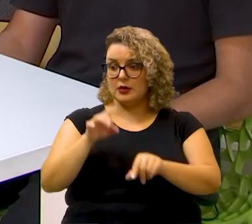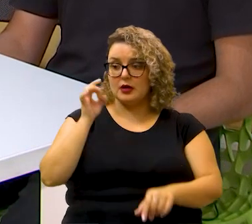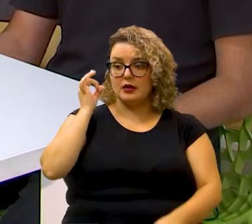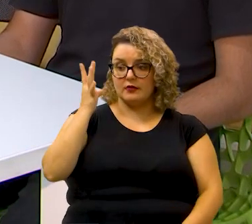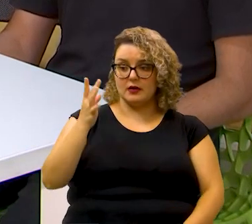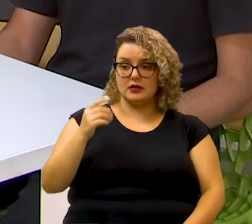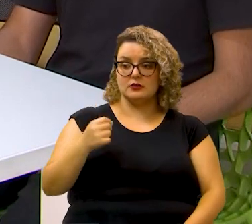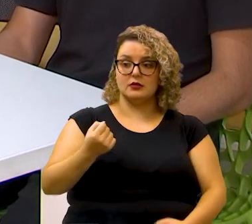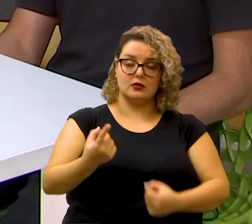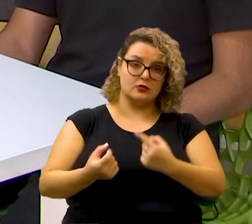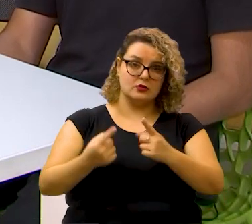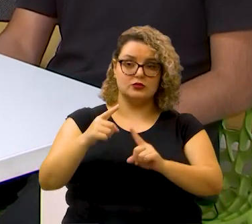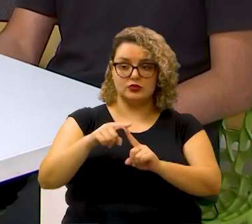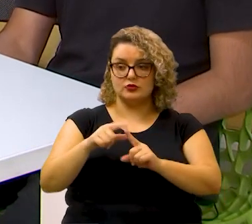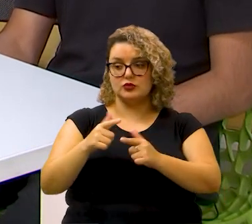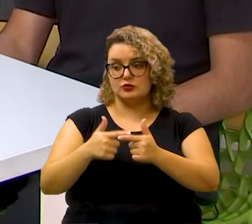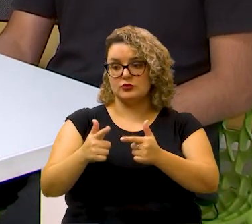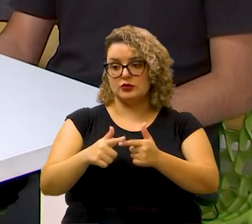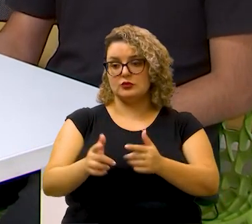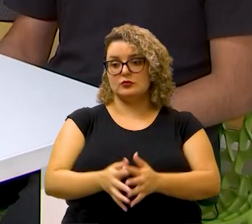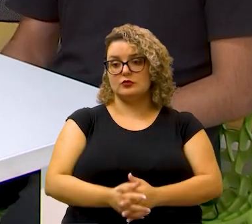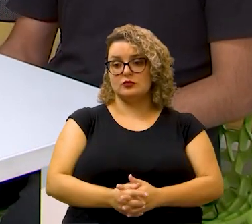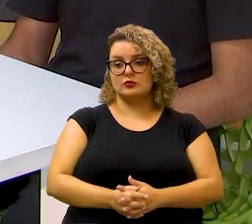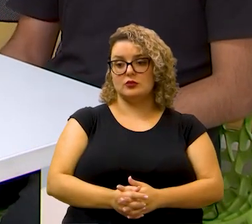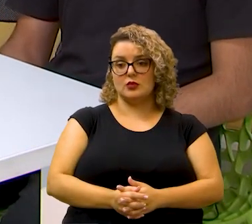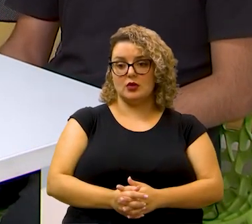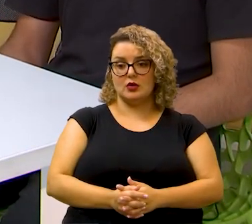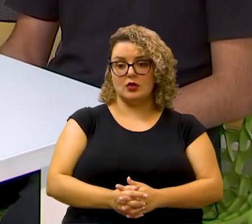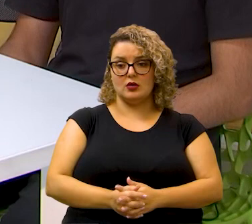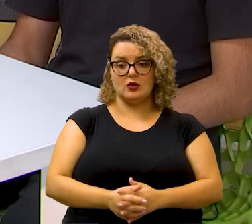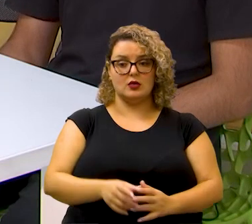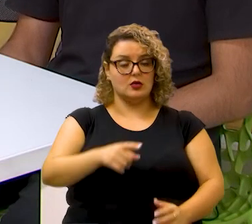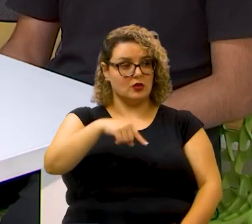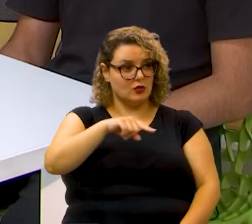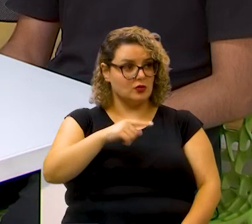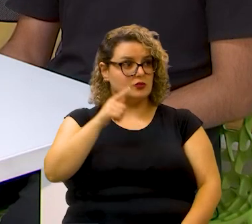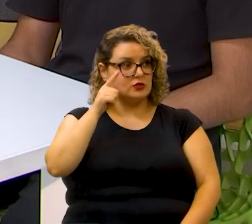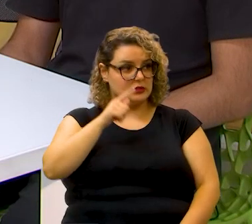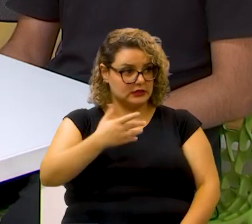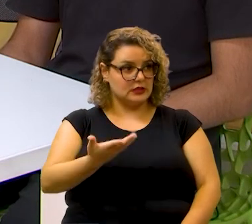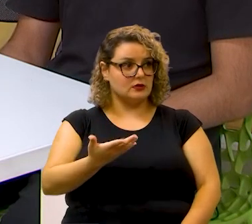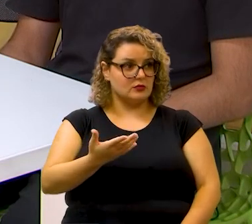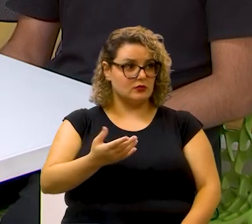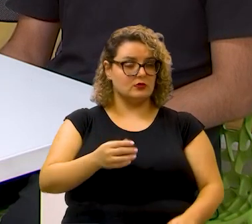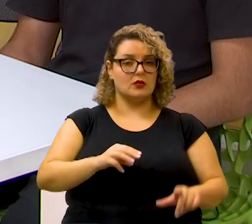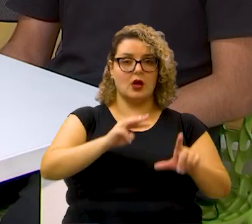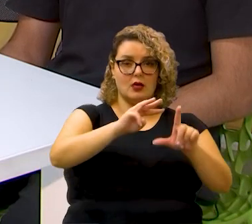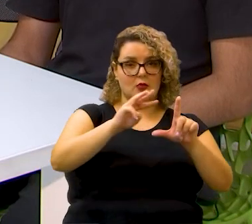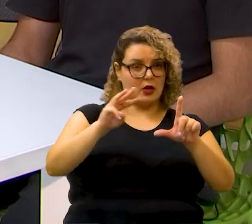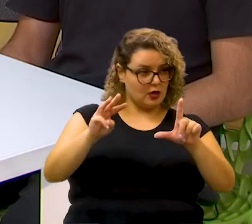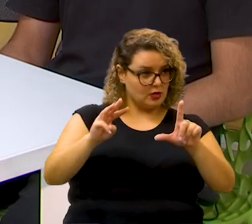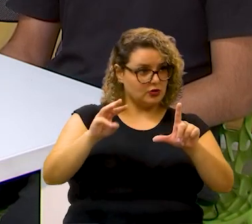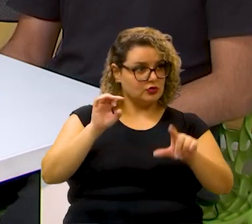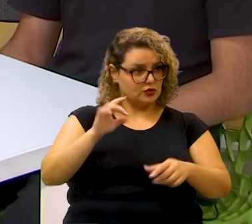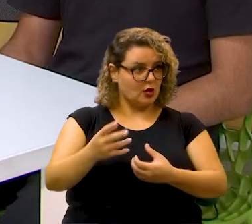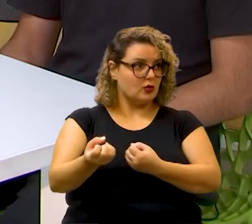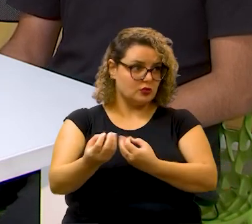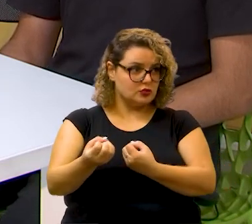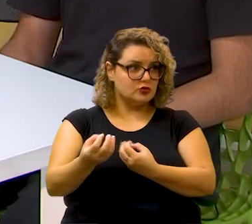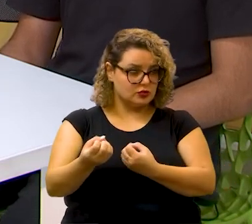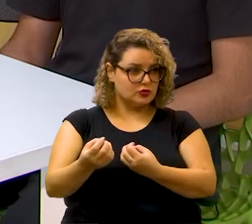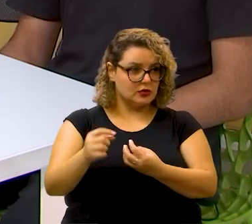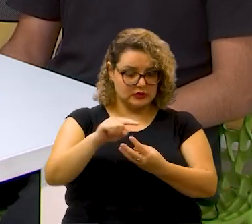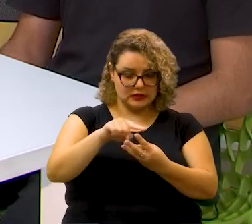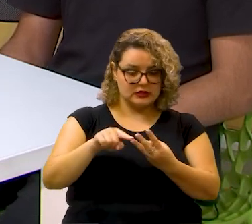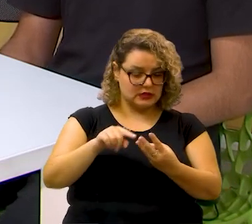muito fácil de dar algum tipo de problema. E hoje vocês conseguem alimentar uma página só com